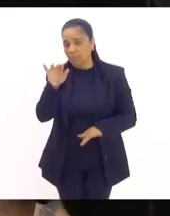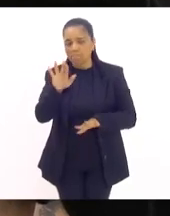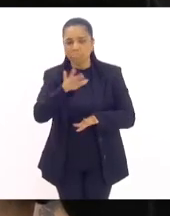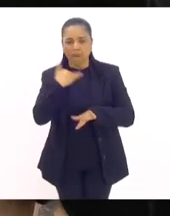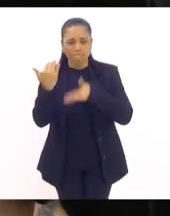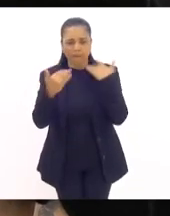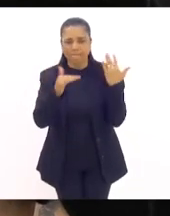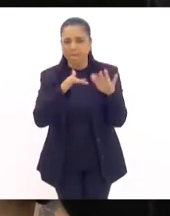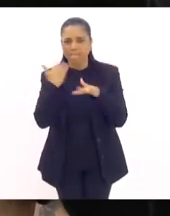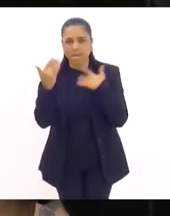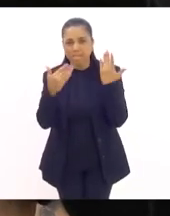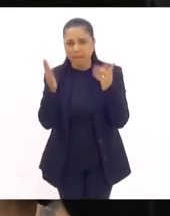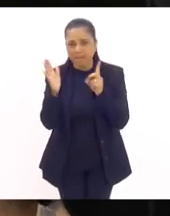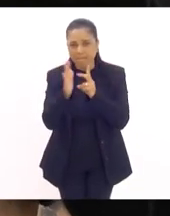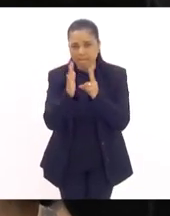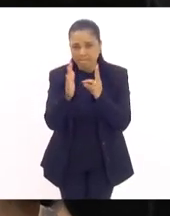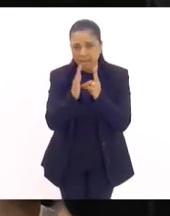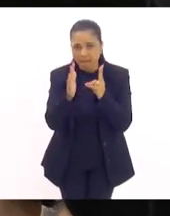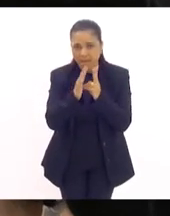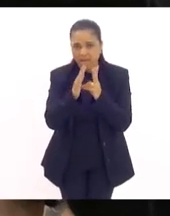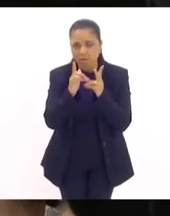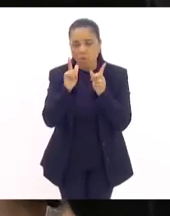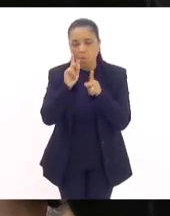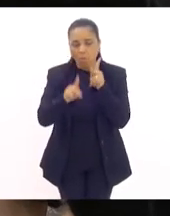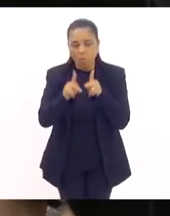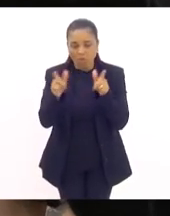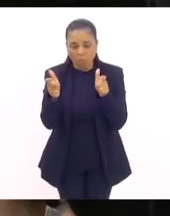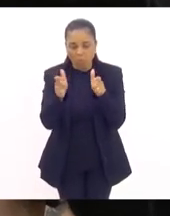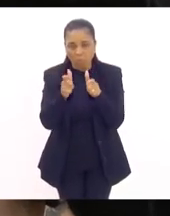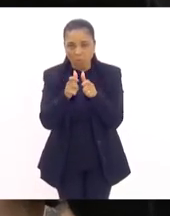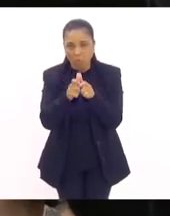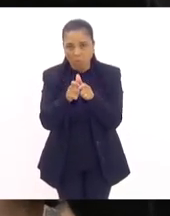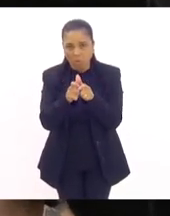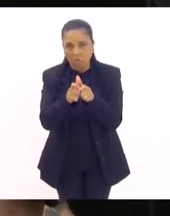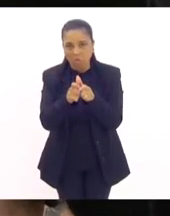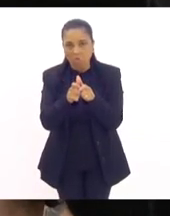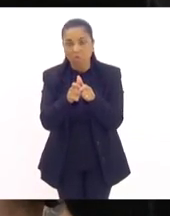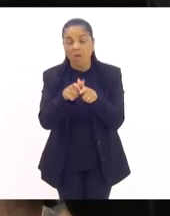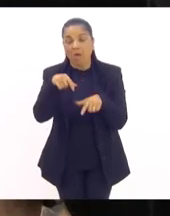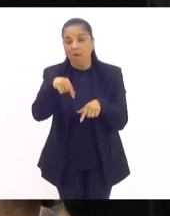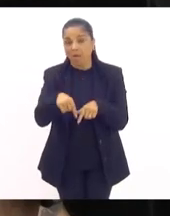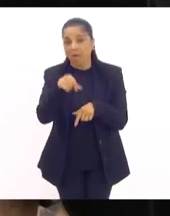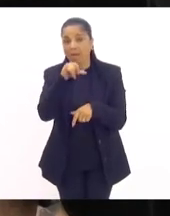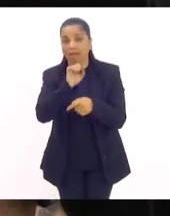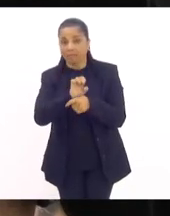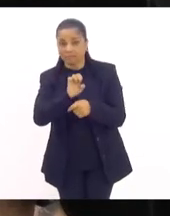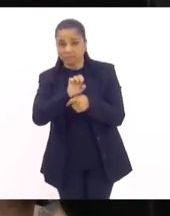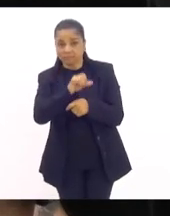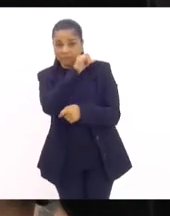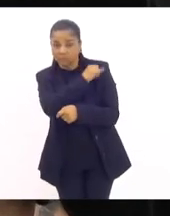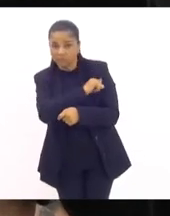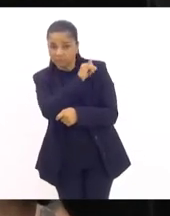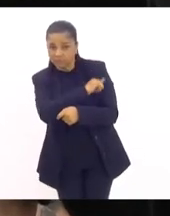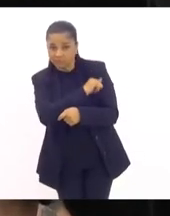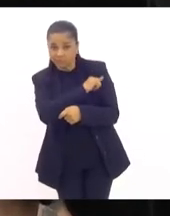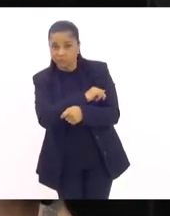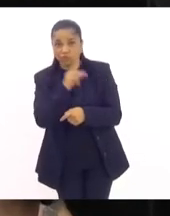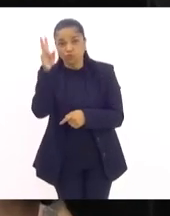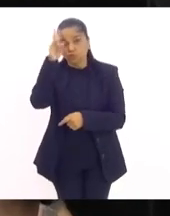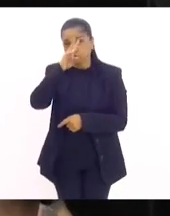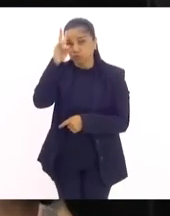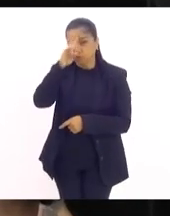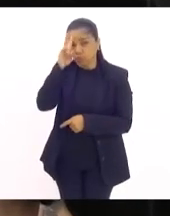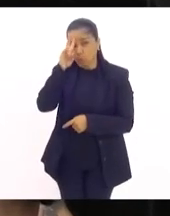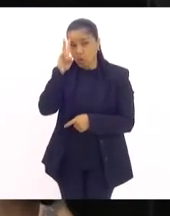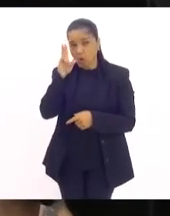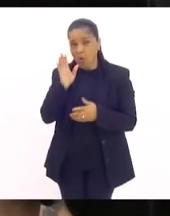parte dos seus povos foram dizimados. O Rio de Janeiro tem na sua história um